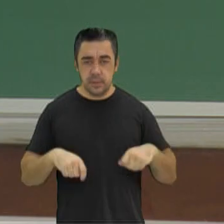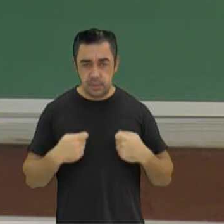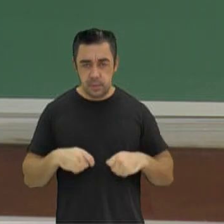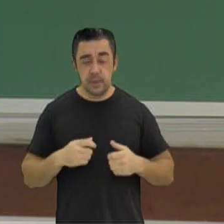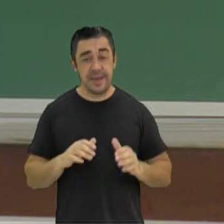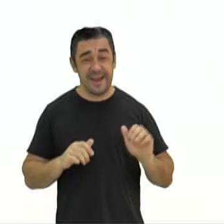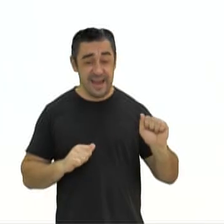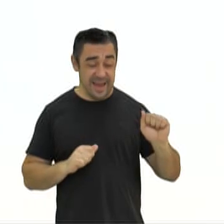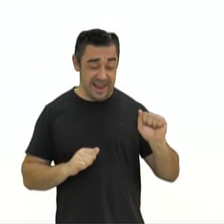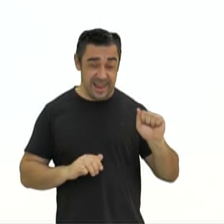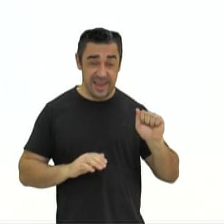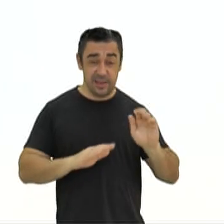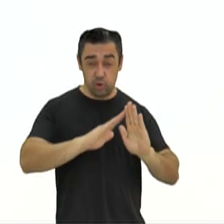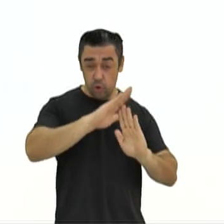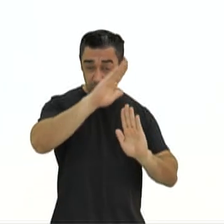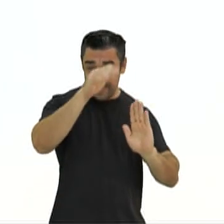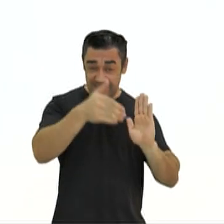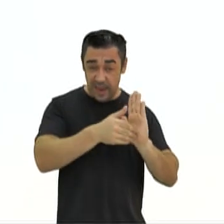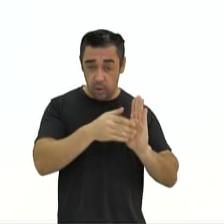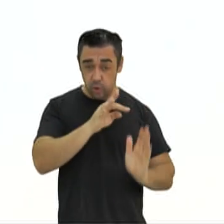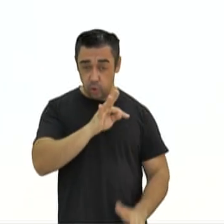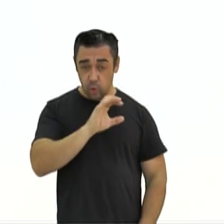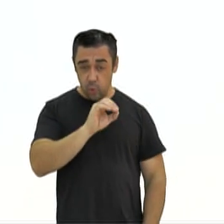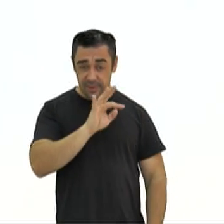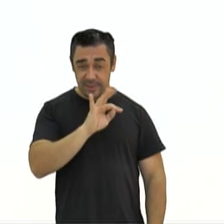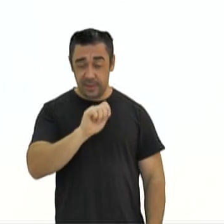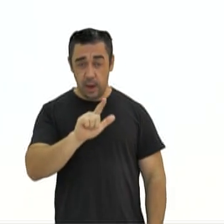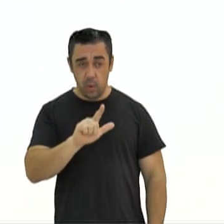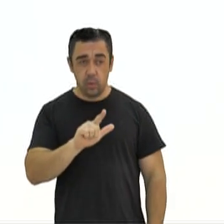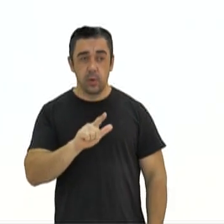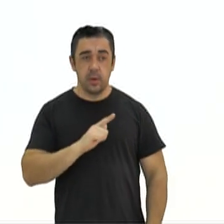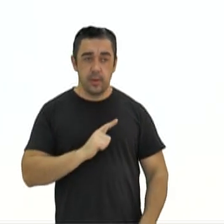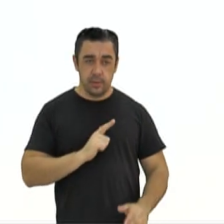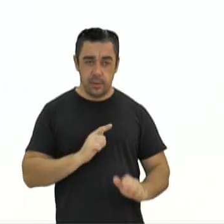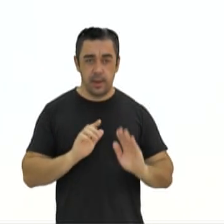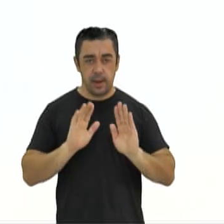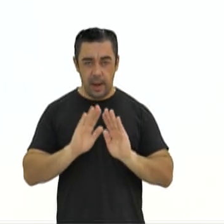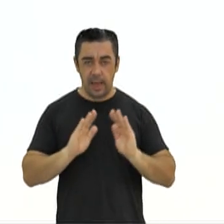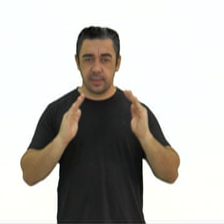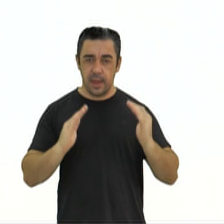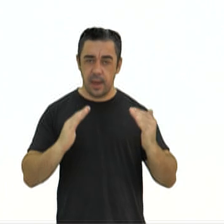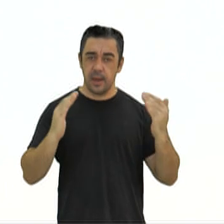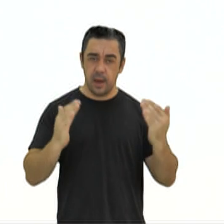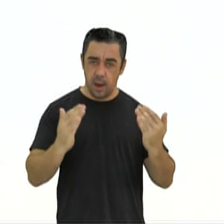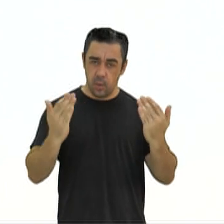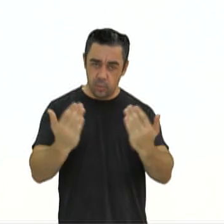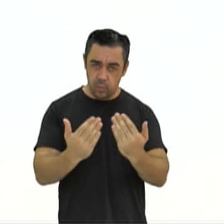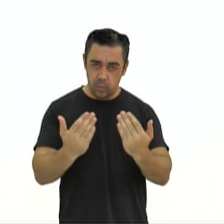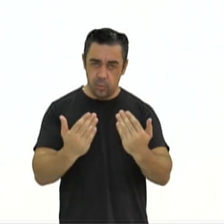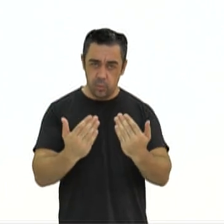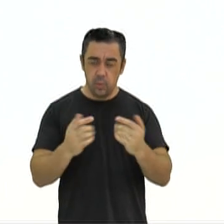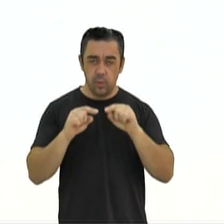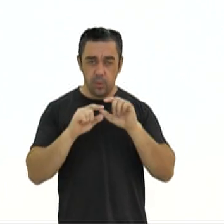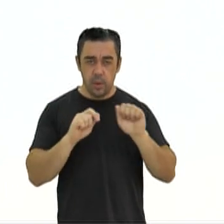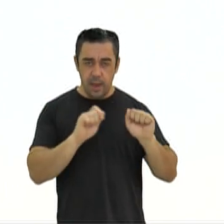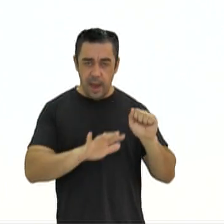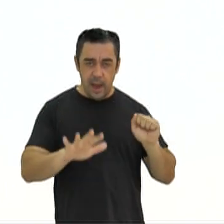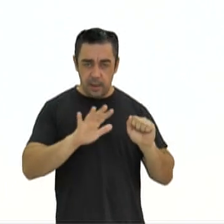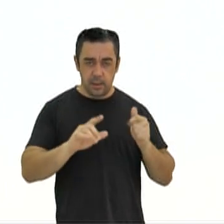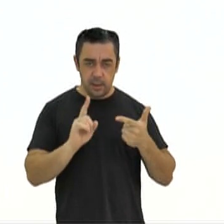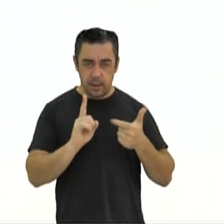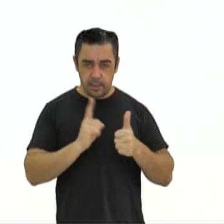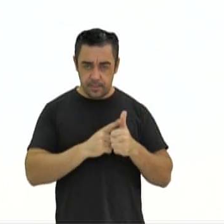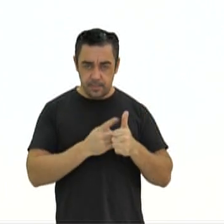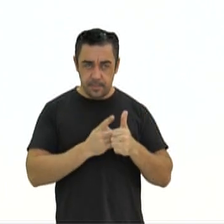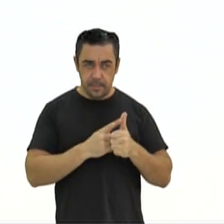área total desse tronco, seria a área lateral, que seriam as laterais, né? Mais a área